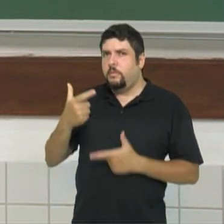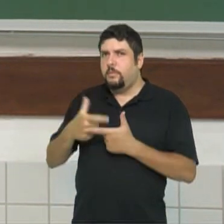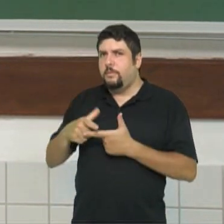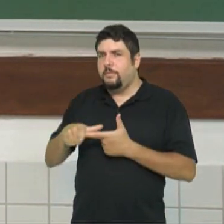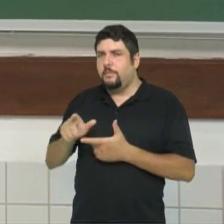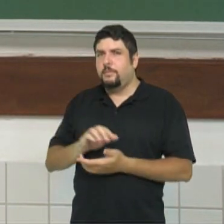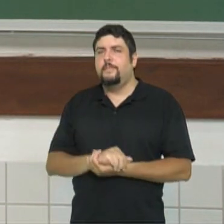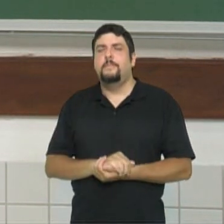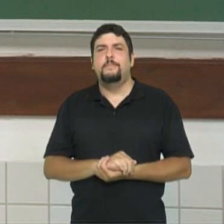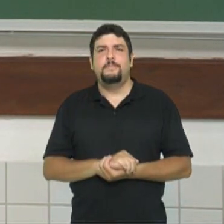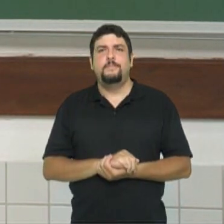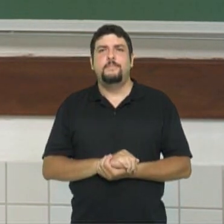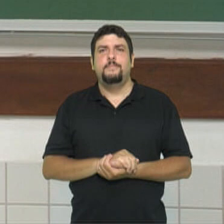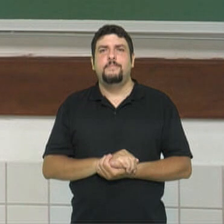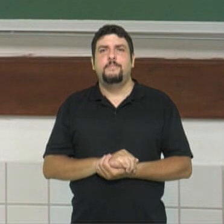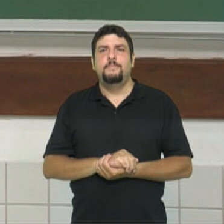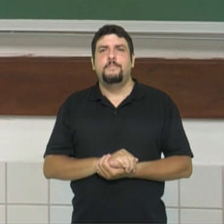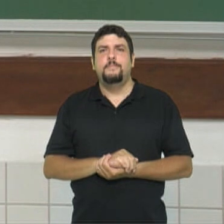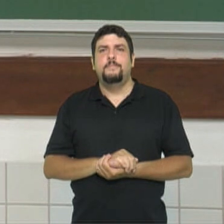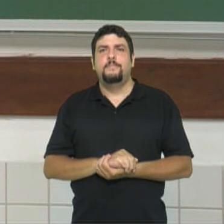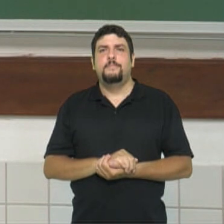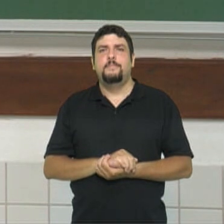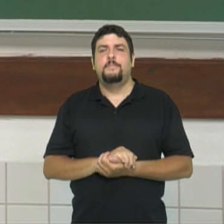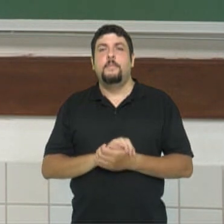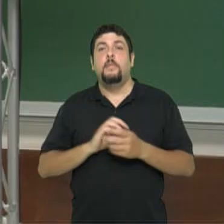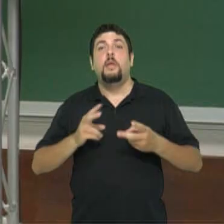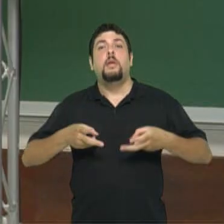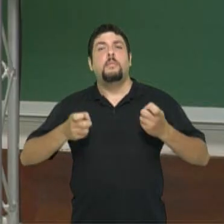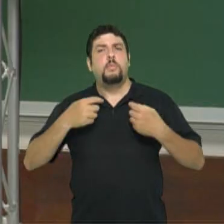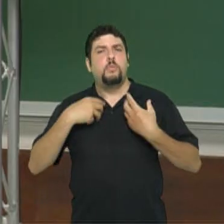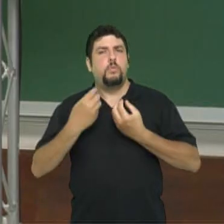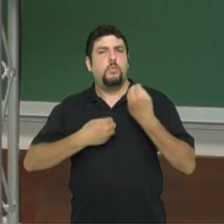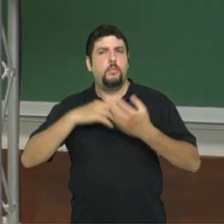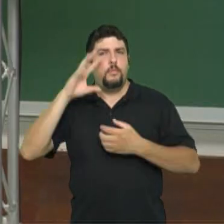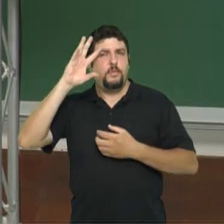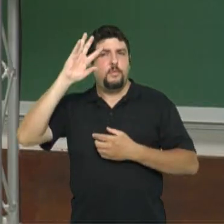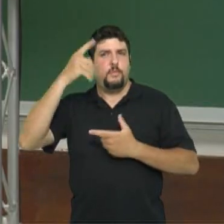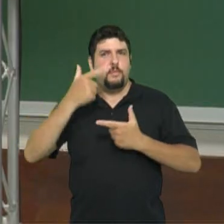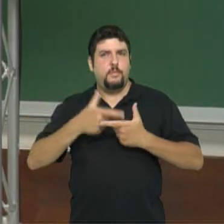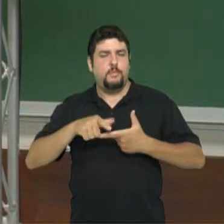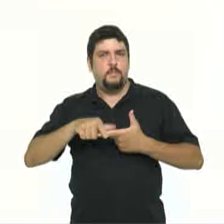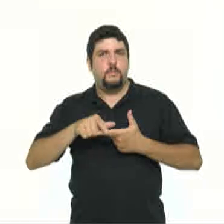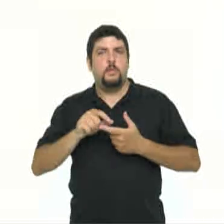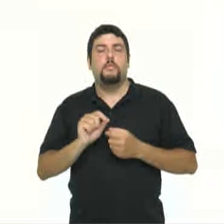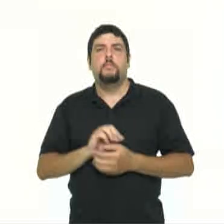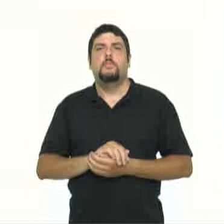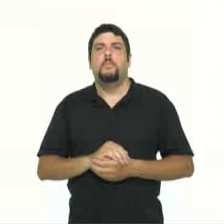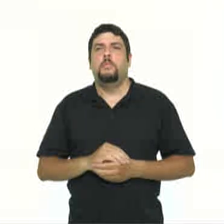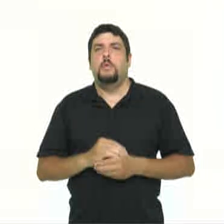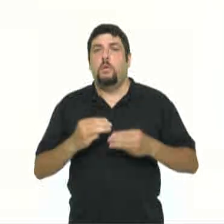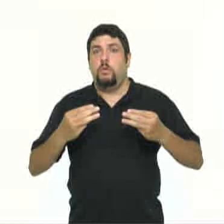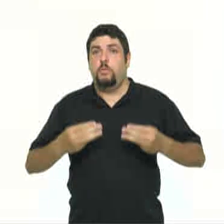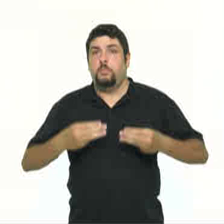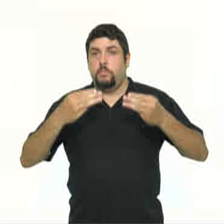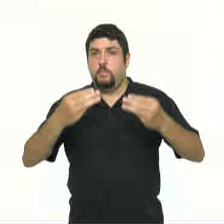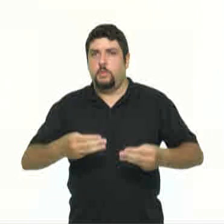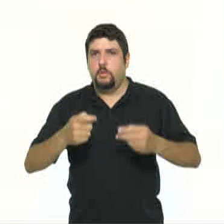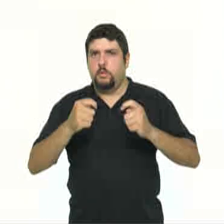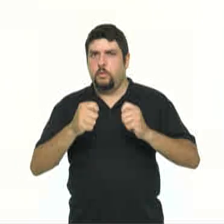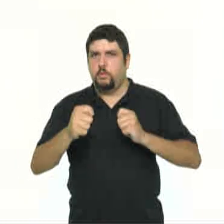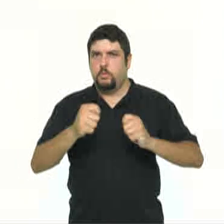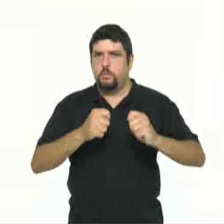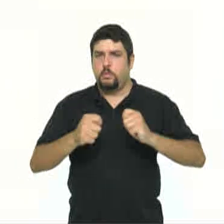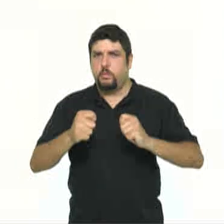lá? Olha a solução que a Ana Clara deu. que o Ministério da